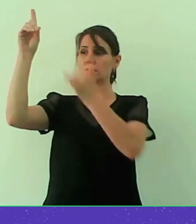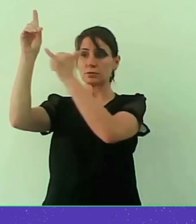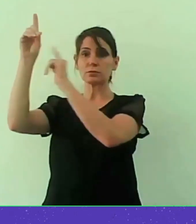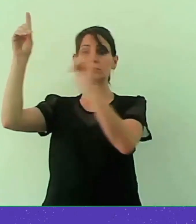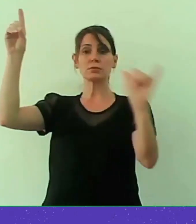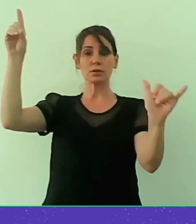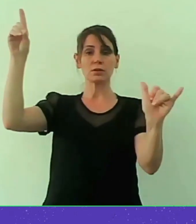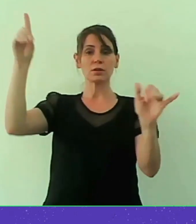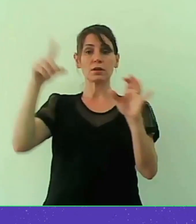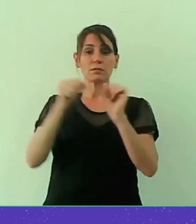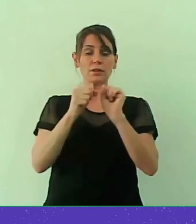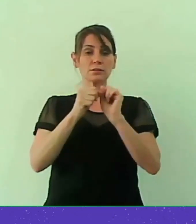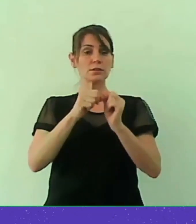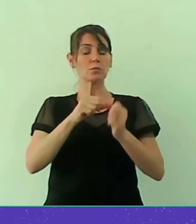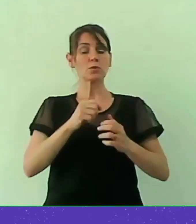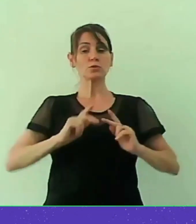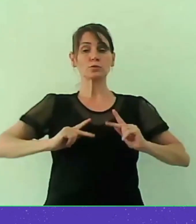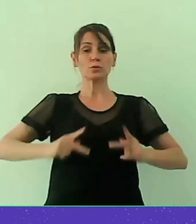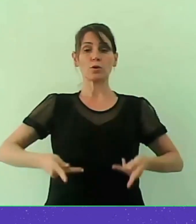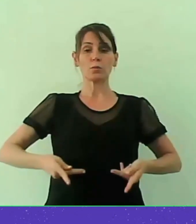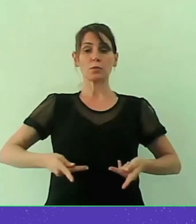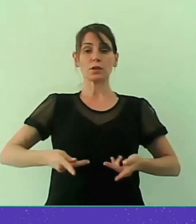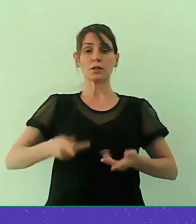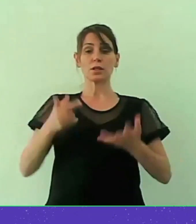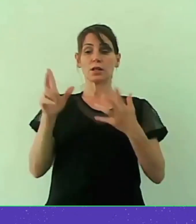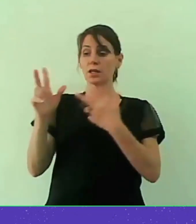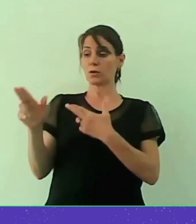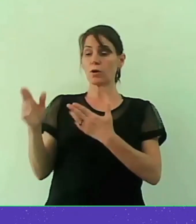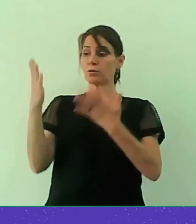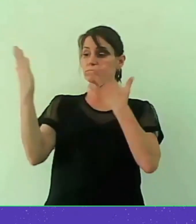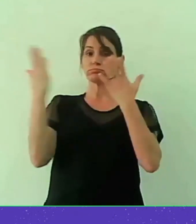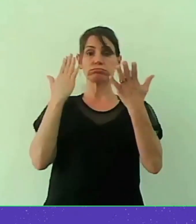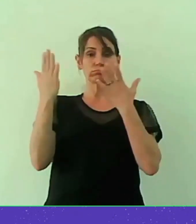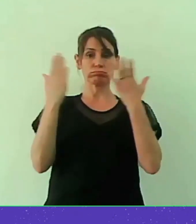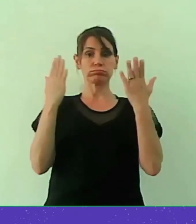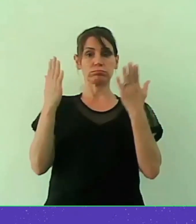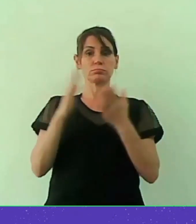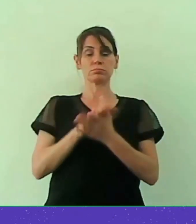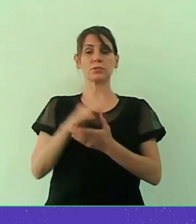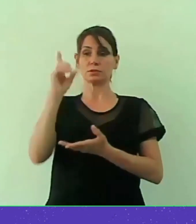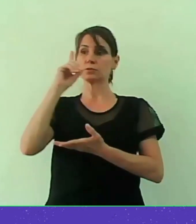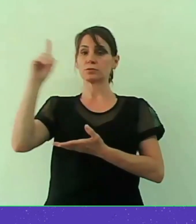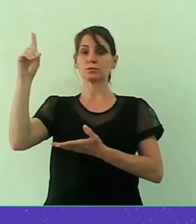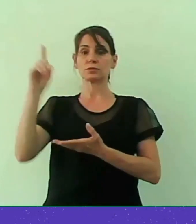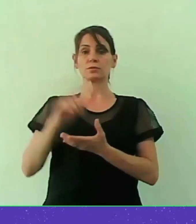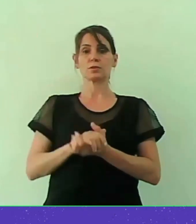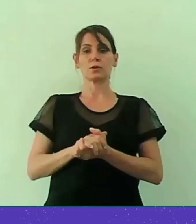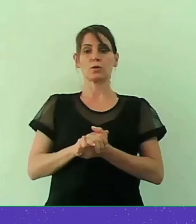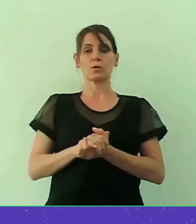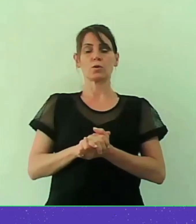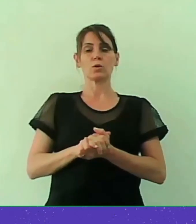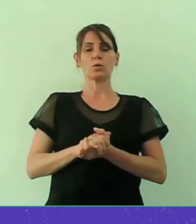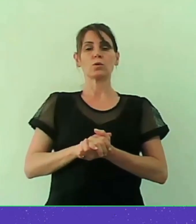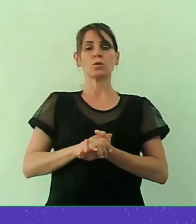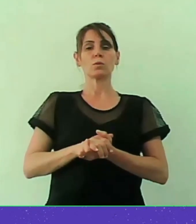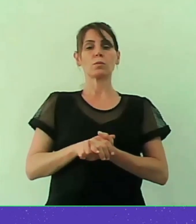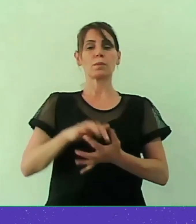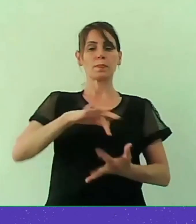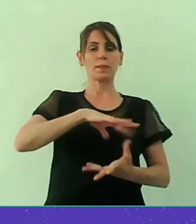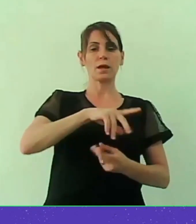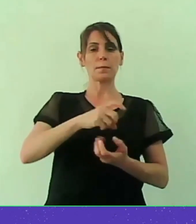façamos o homem à nossa imagem, conforme a nossa semelhança, tenha ele domínio sobre os peixes do